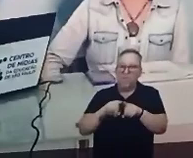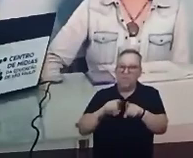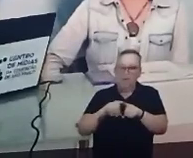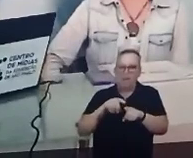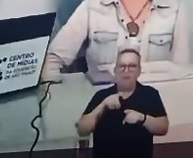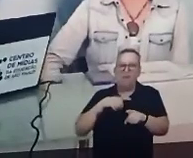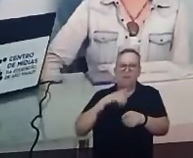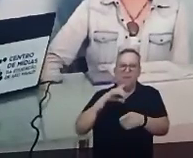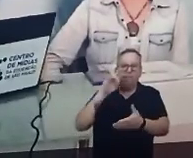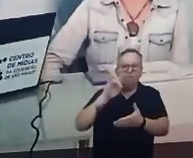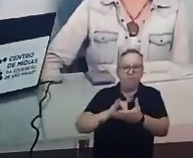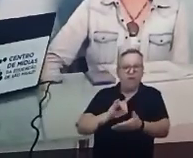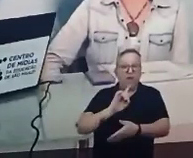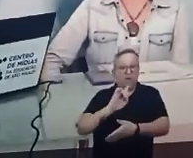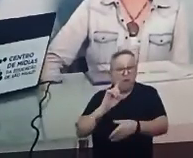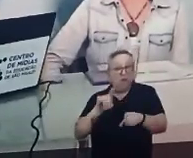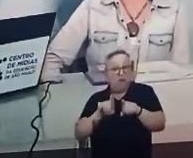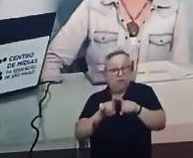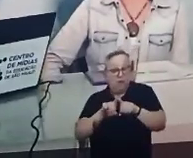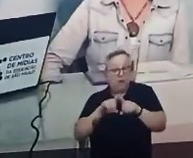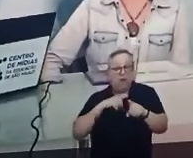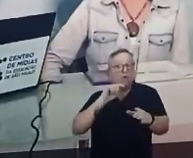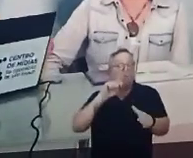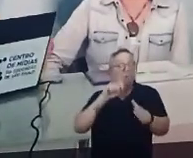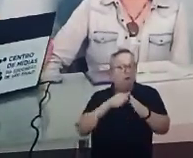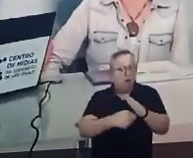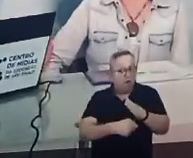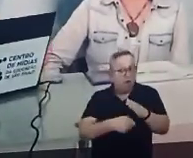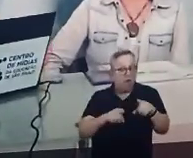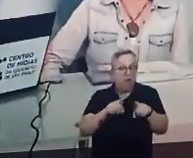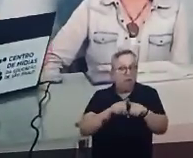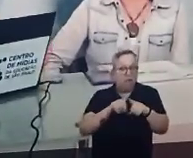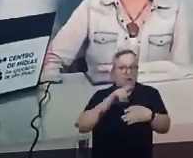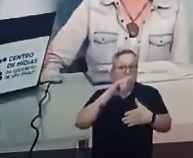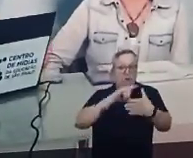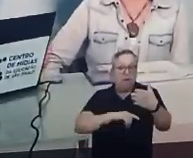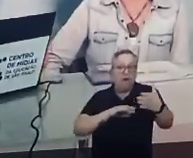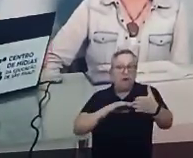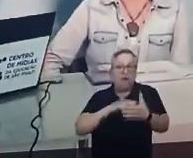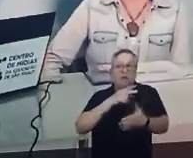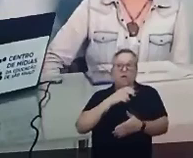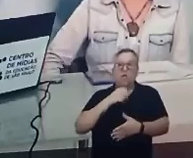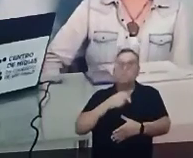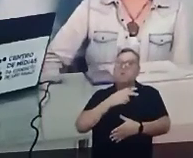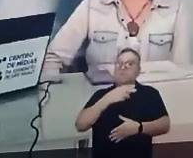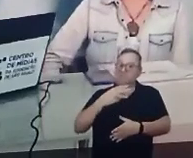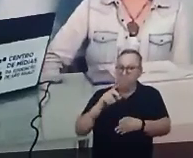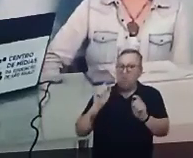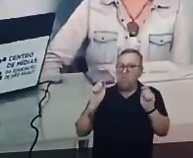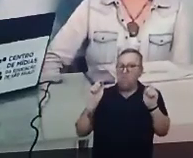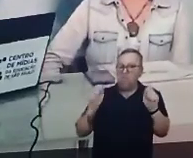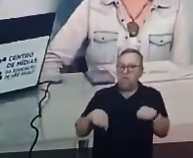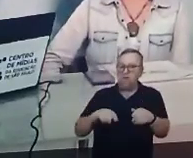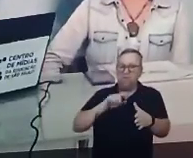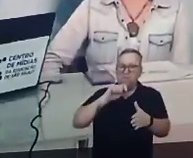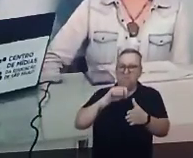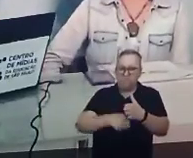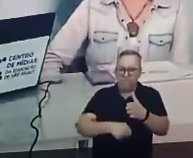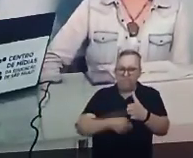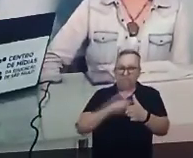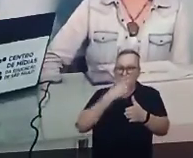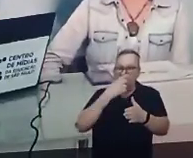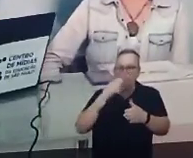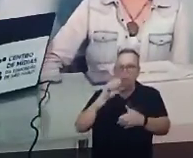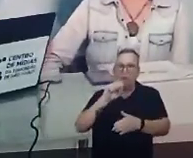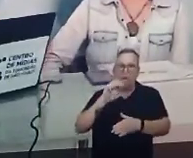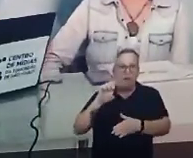os efetivos, não efetivos, quanto os contratados com contrato vigente para 2023, já podem se inscrever na sede. E